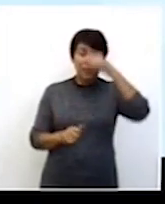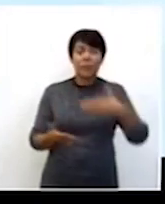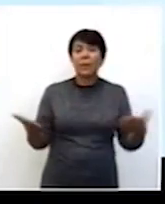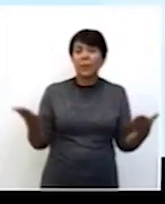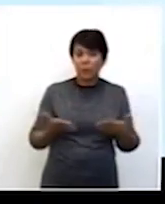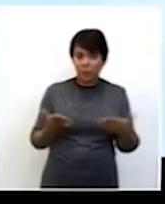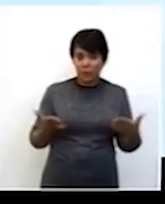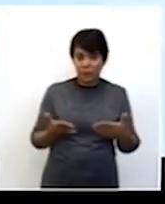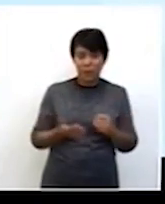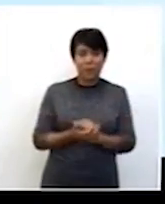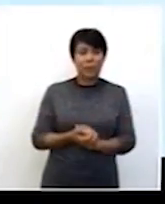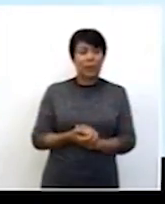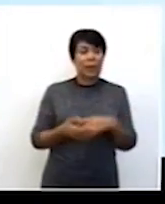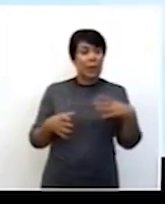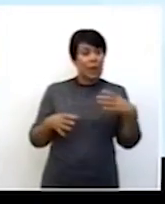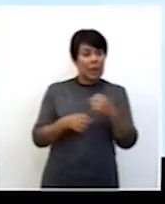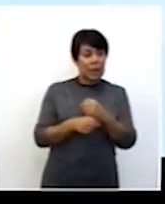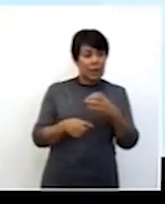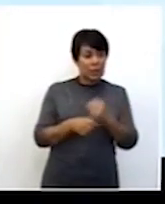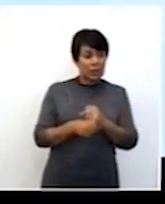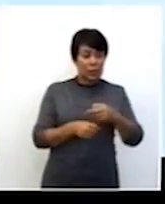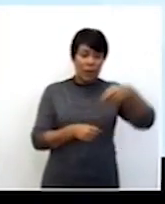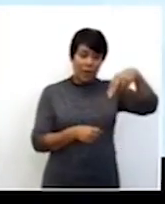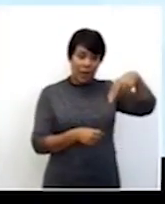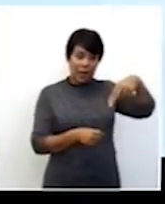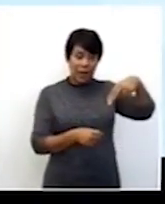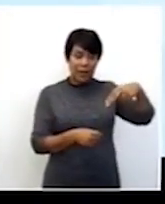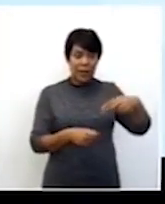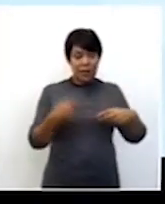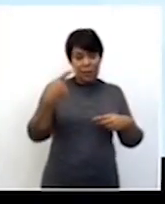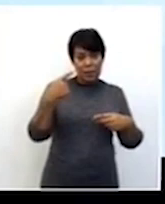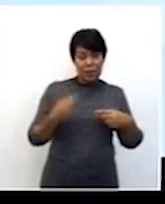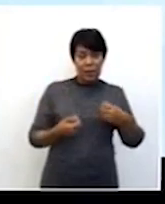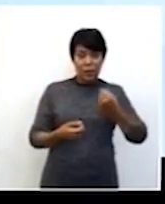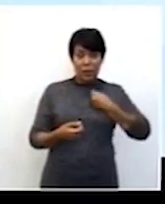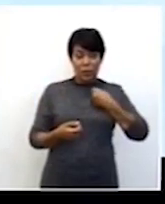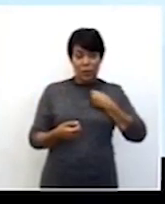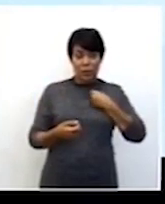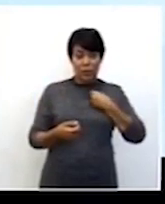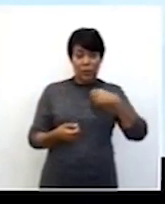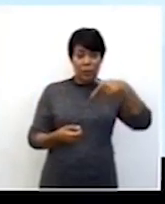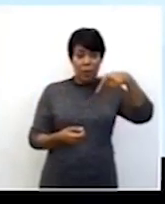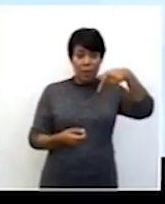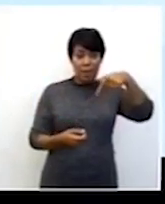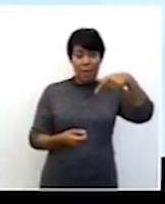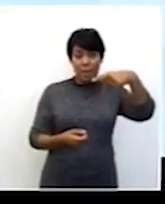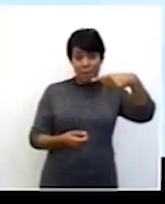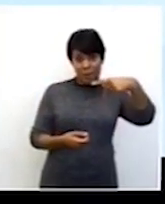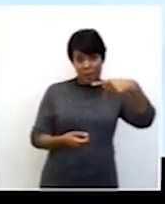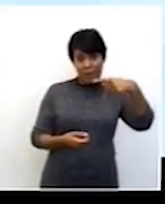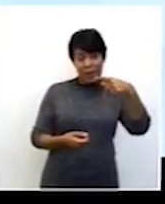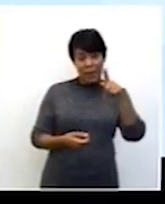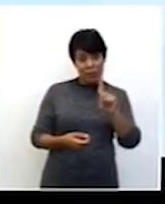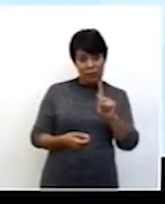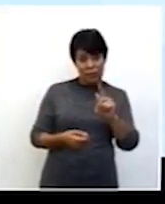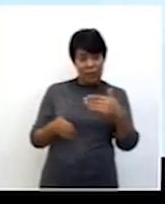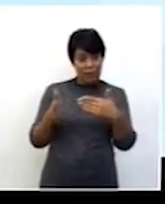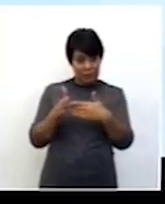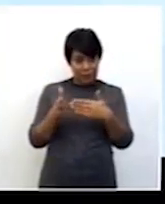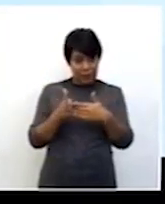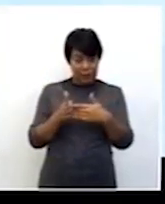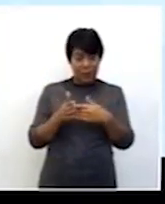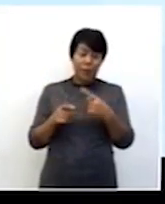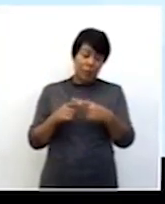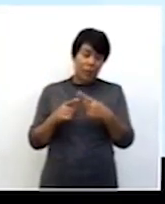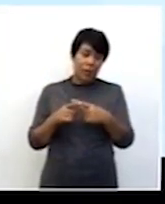que nós vimos. Então, a soma dos n primeiros termos de uma PG finita, ou seja, ela tem fim, ela termina em algum